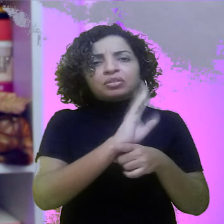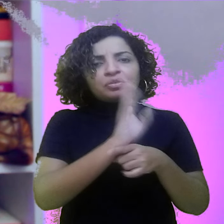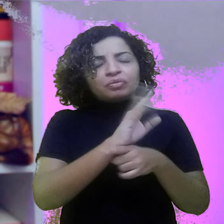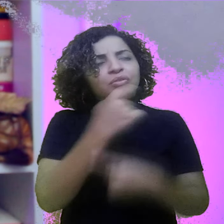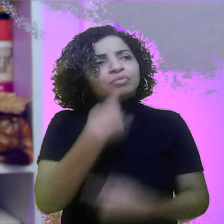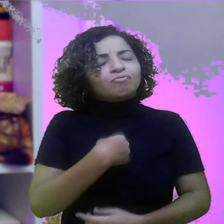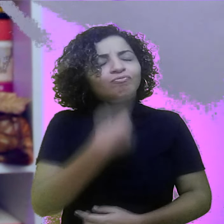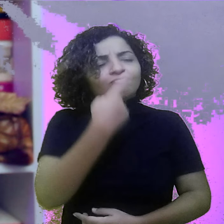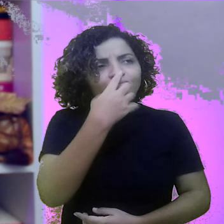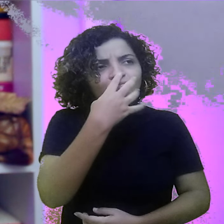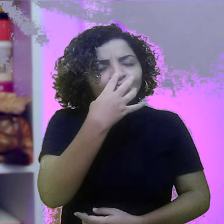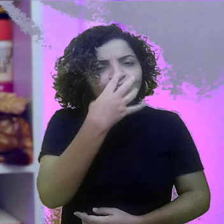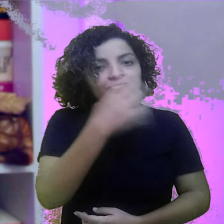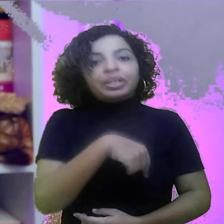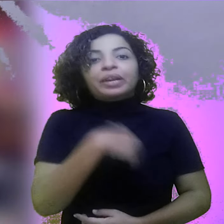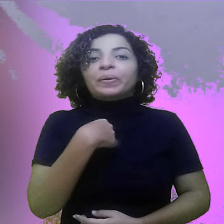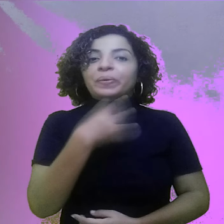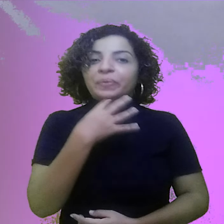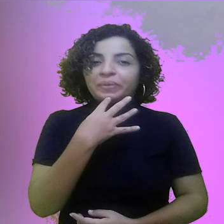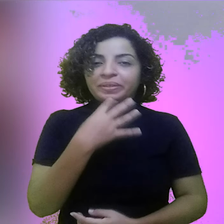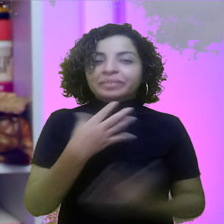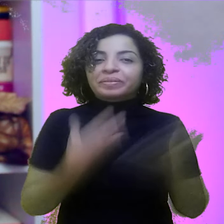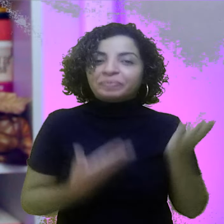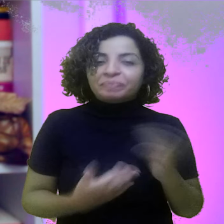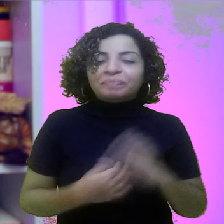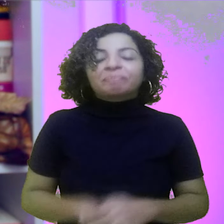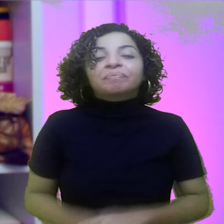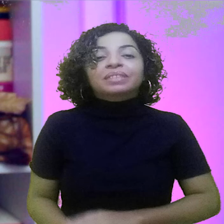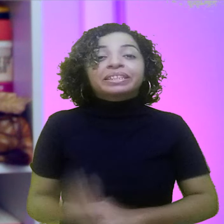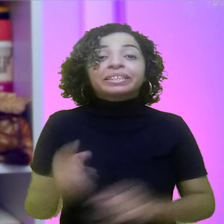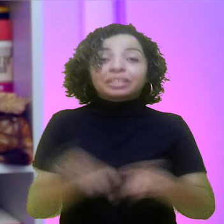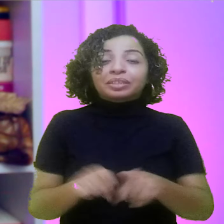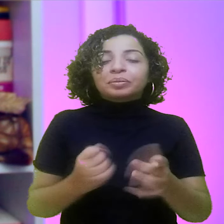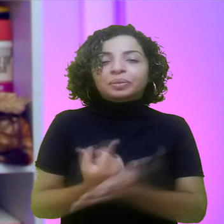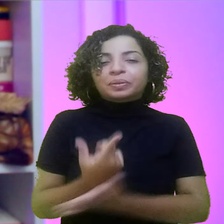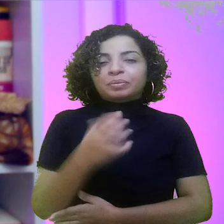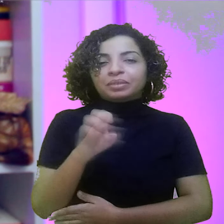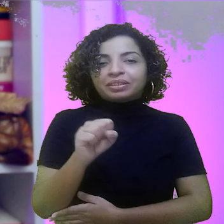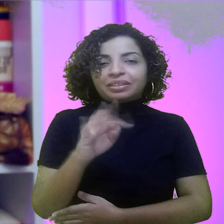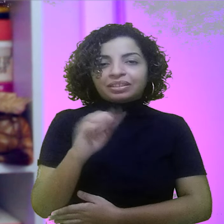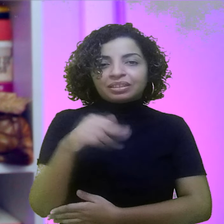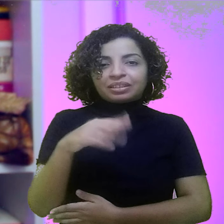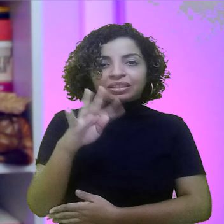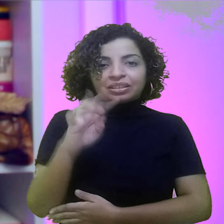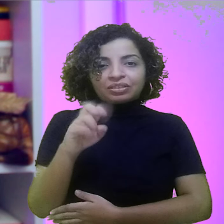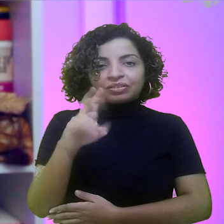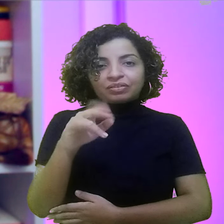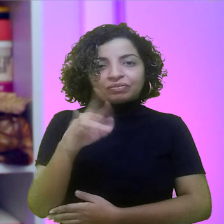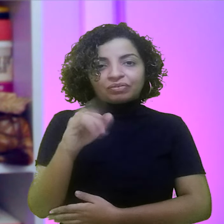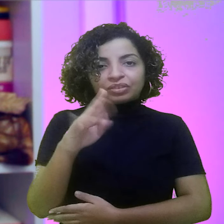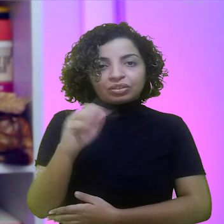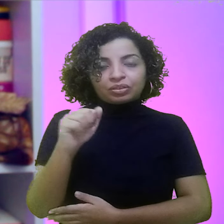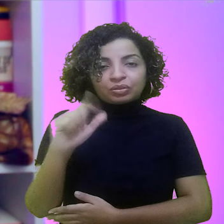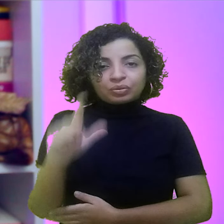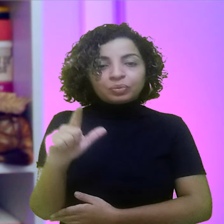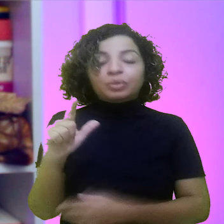eu acabei conhecendo através dele, vou dar uma lida. Também comprei na estante virtual esse aqui, que é considerado um grande clássico da